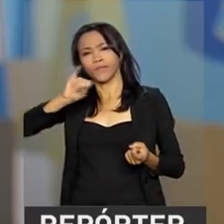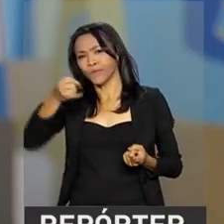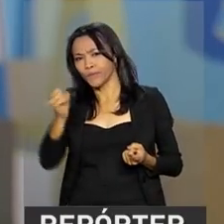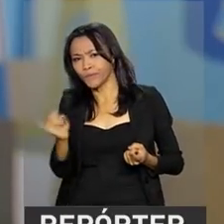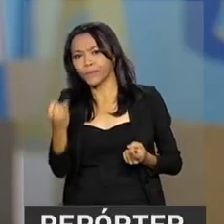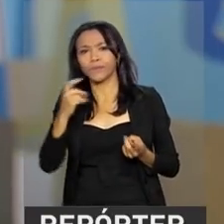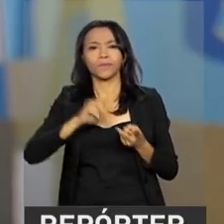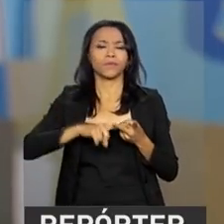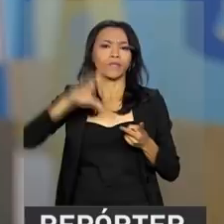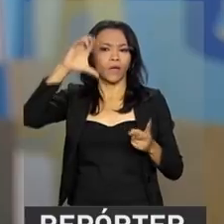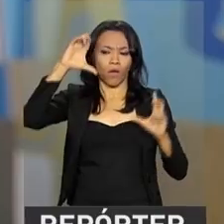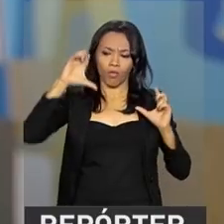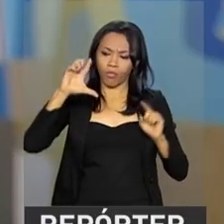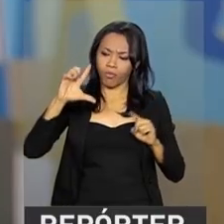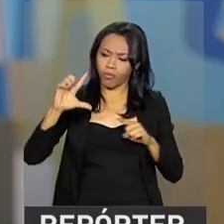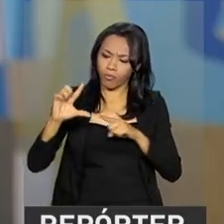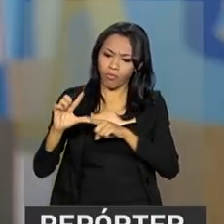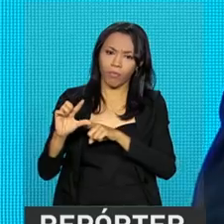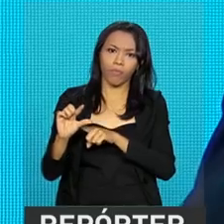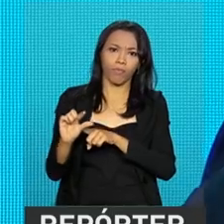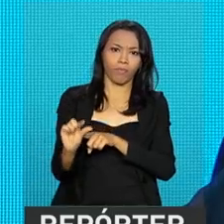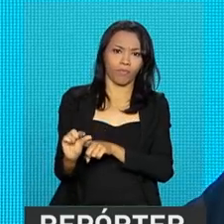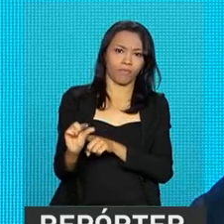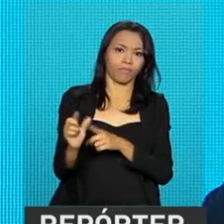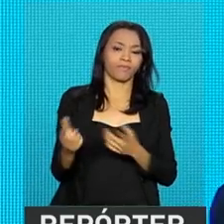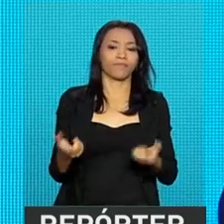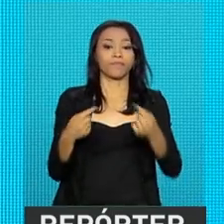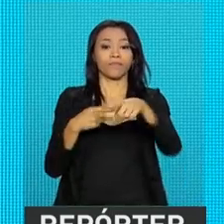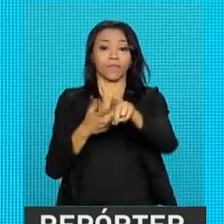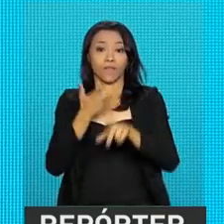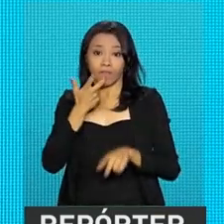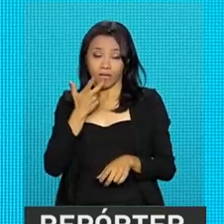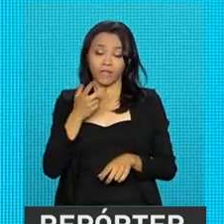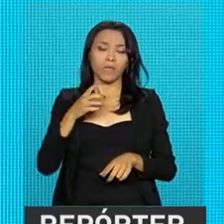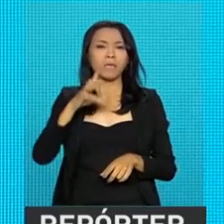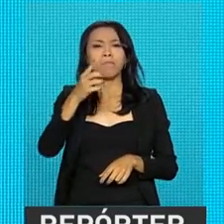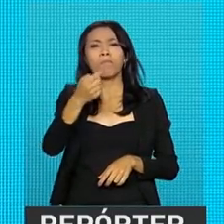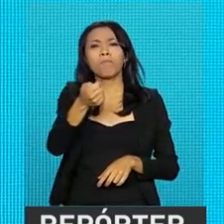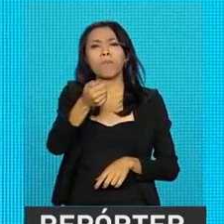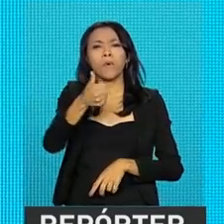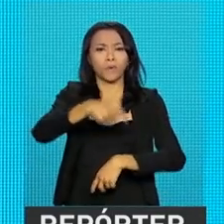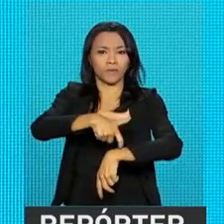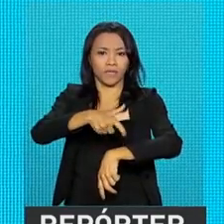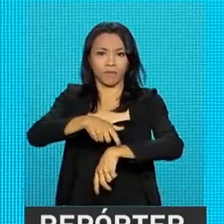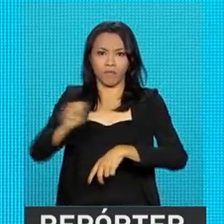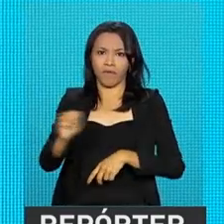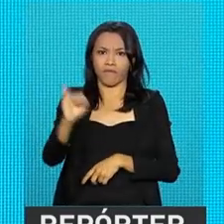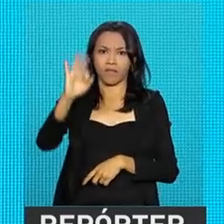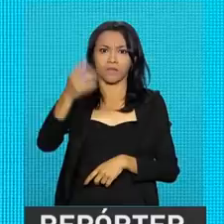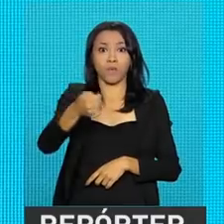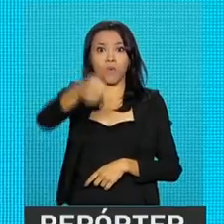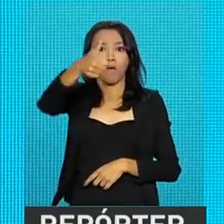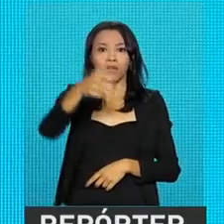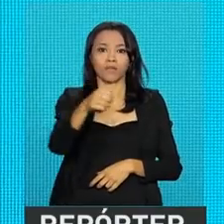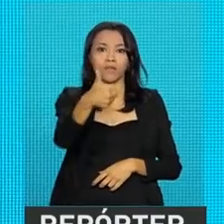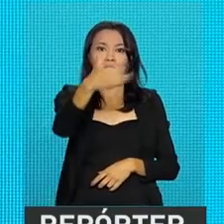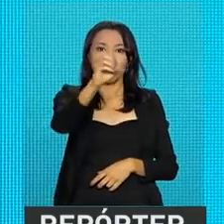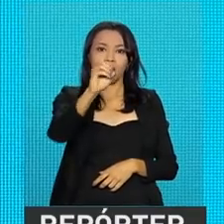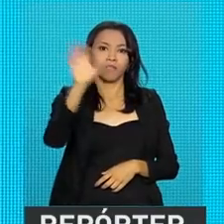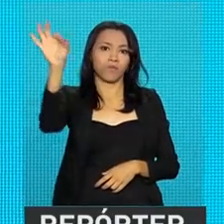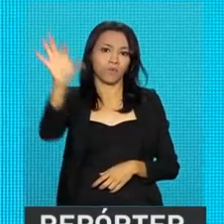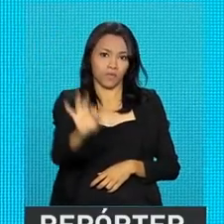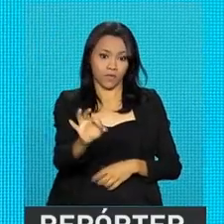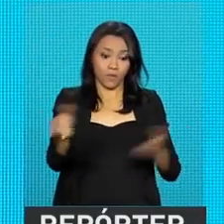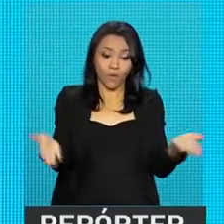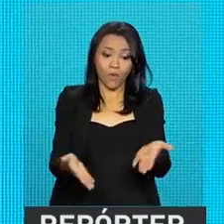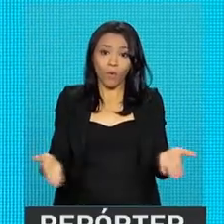graças à responsabilidade fiscal em pouquíssimo tempo uma inflação que chegava quase 10% hoje precisamente hoje